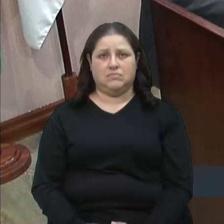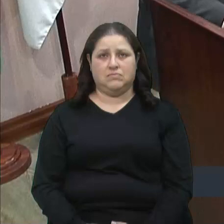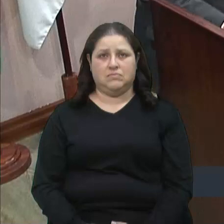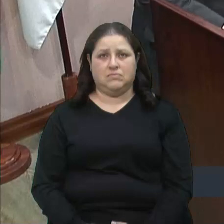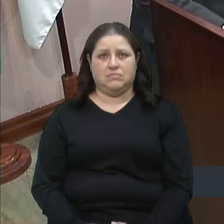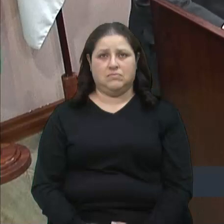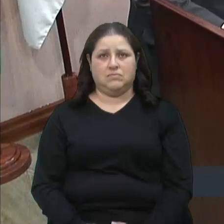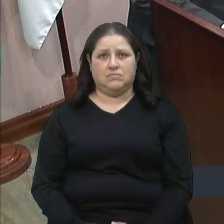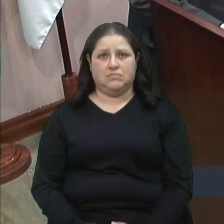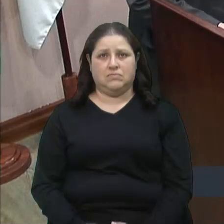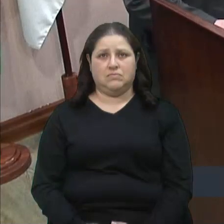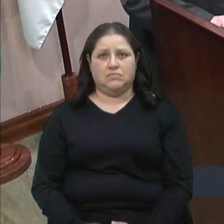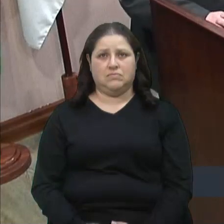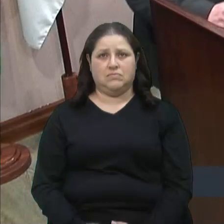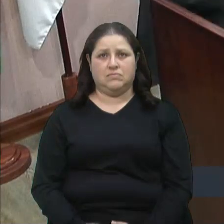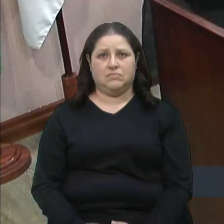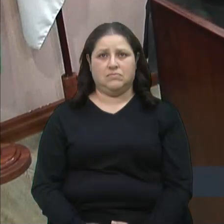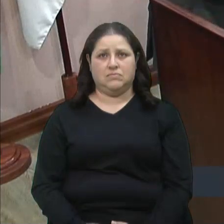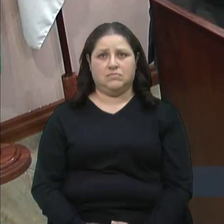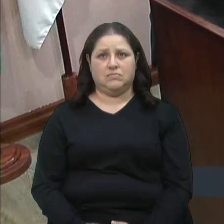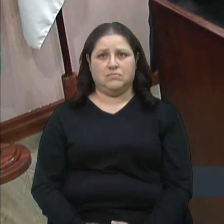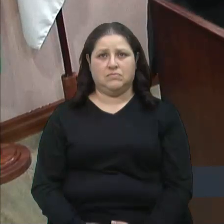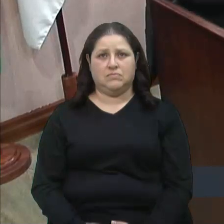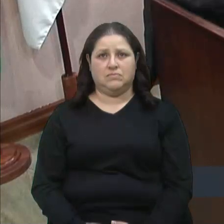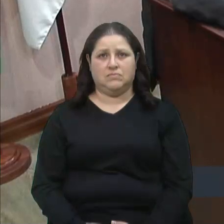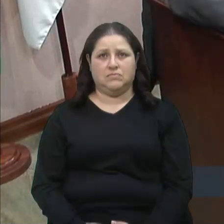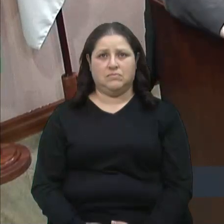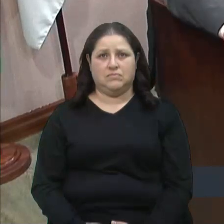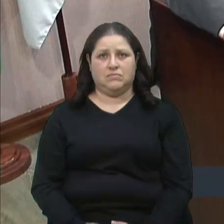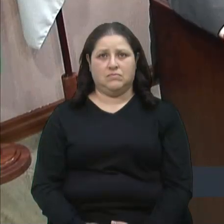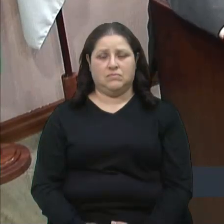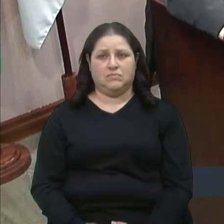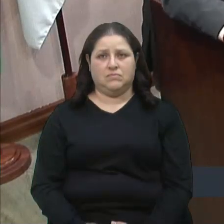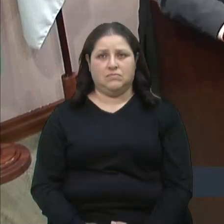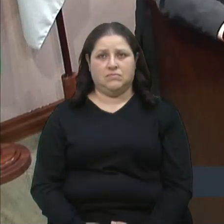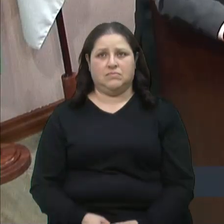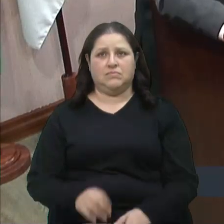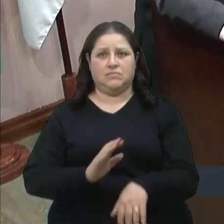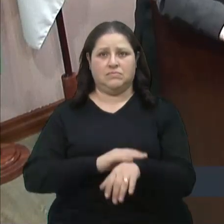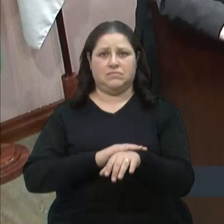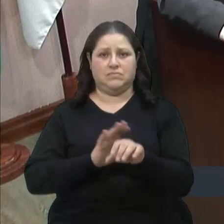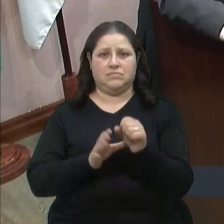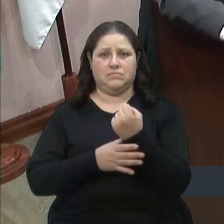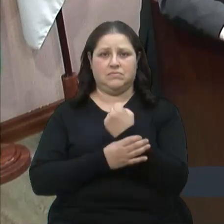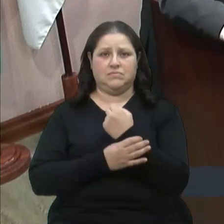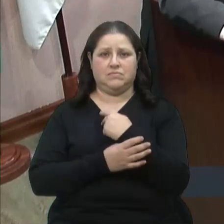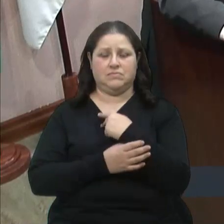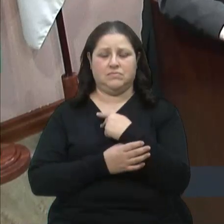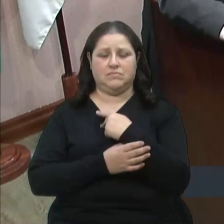Perfeito. Seu tempo está garantido, professor Zanquim.